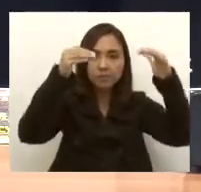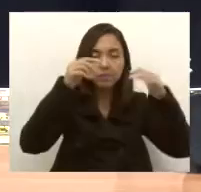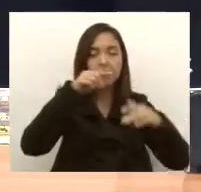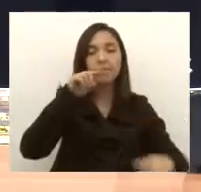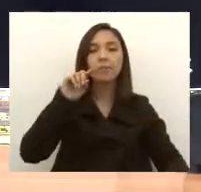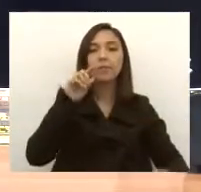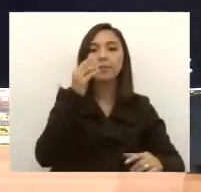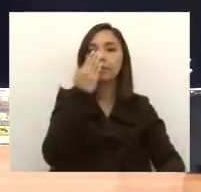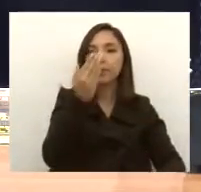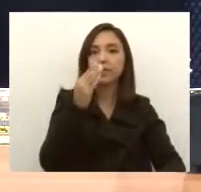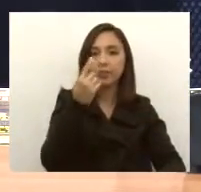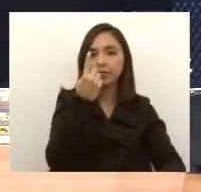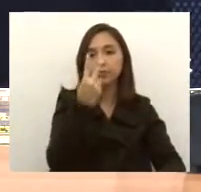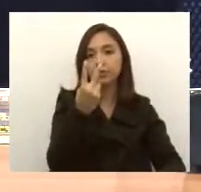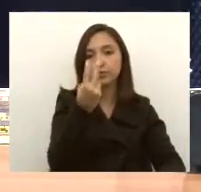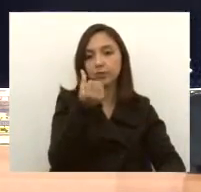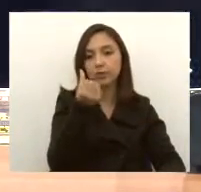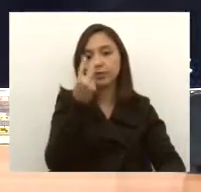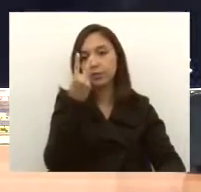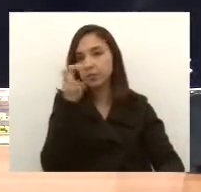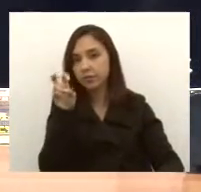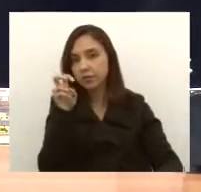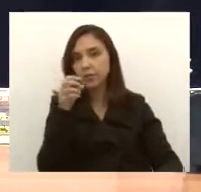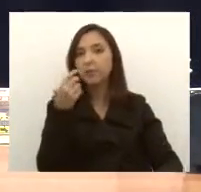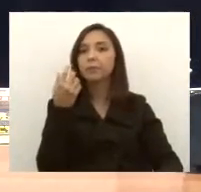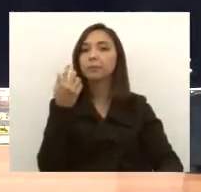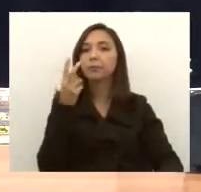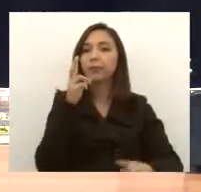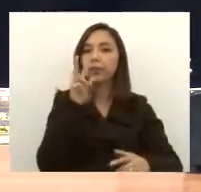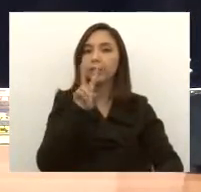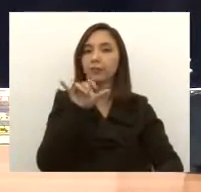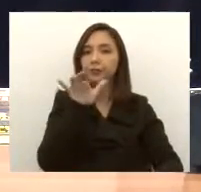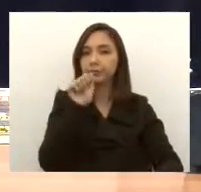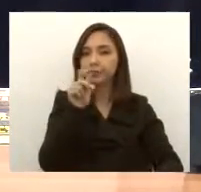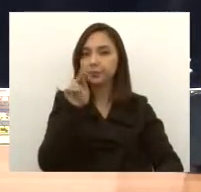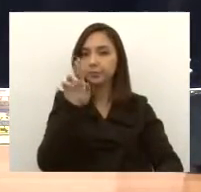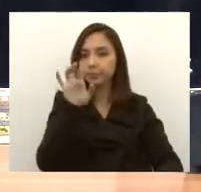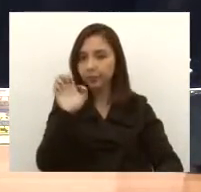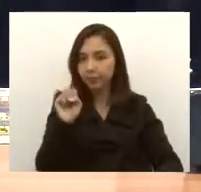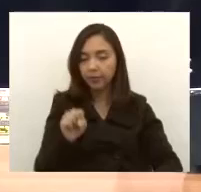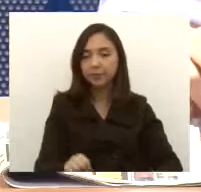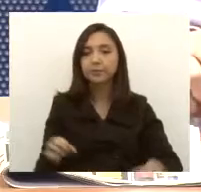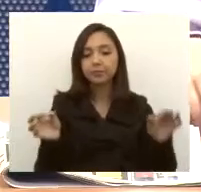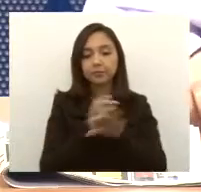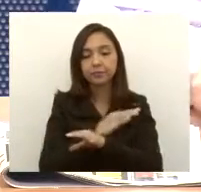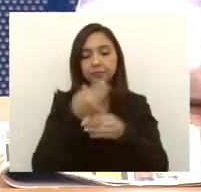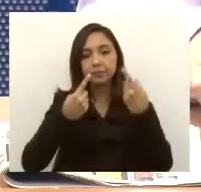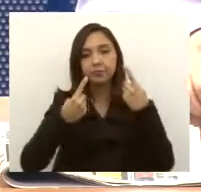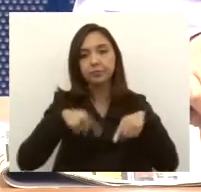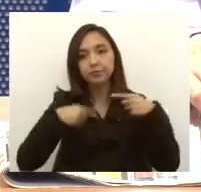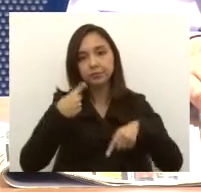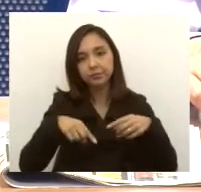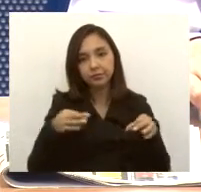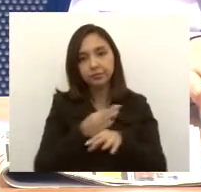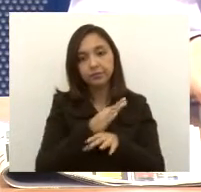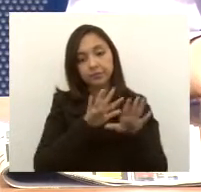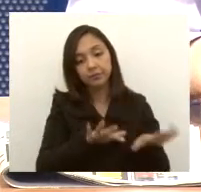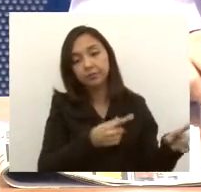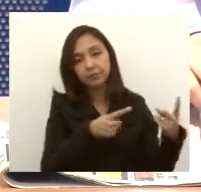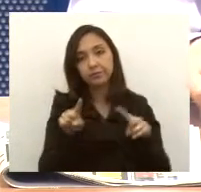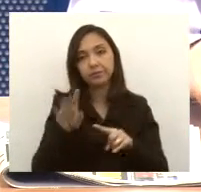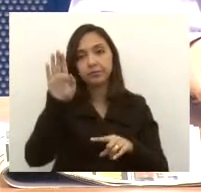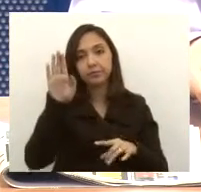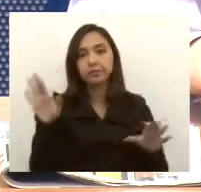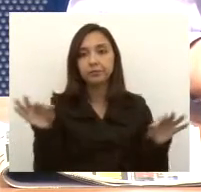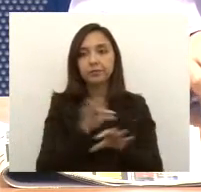Olaria, em frente ao número 625 na Vila Pires, ator João Barbosa. Em discussão, encerrada a discussão. Em votação, os vereadores favoráveis permanecem comissões, contrários